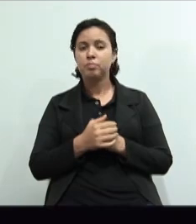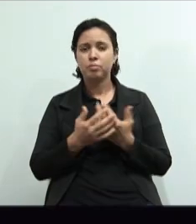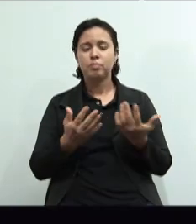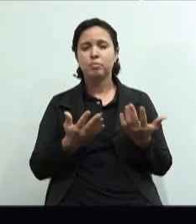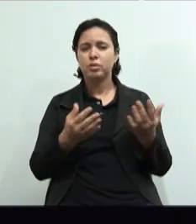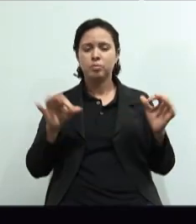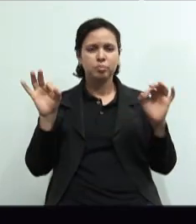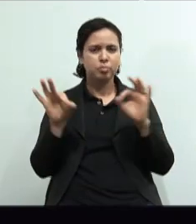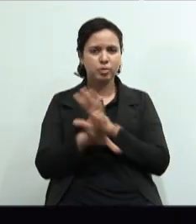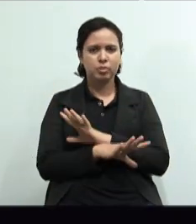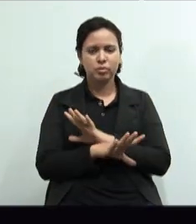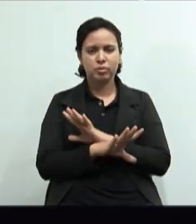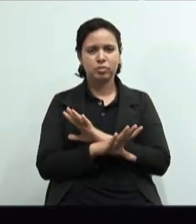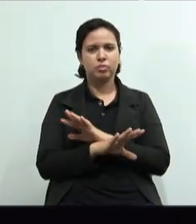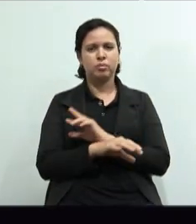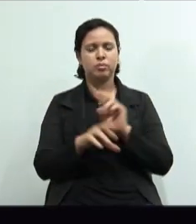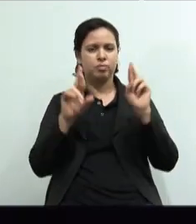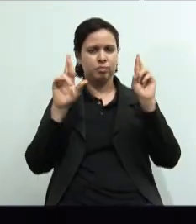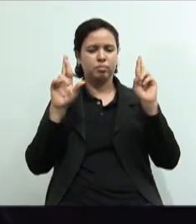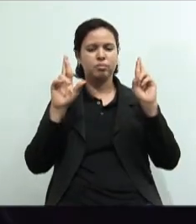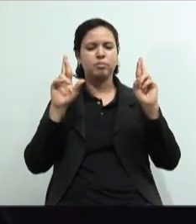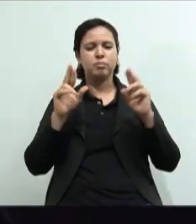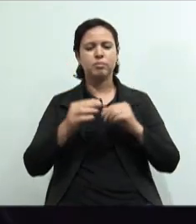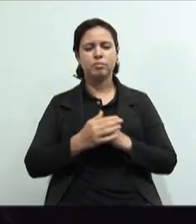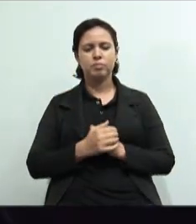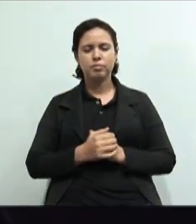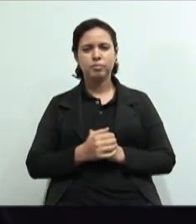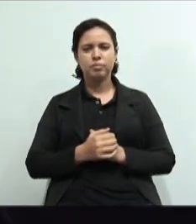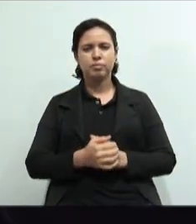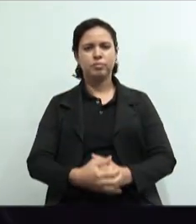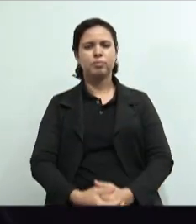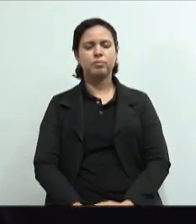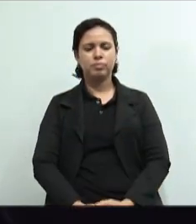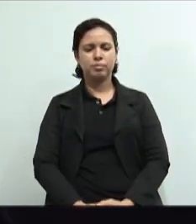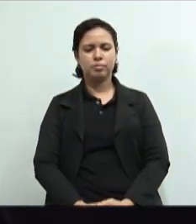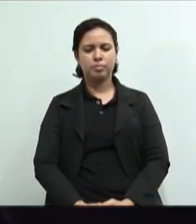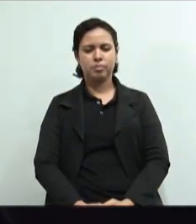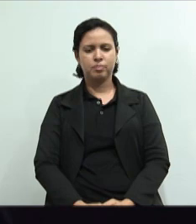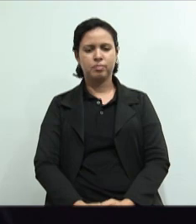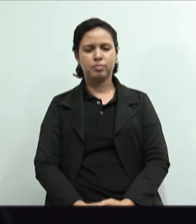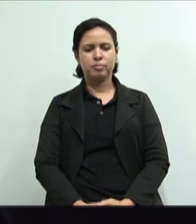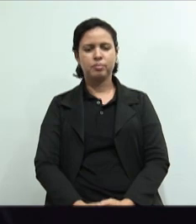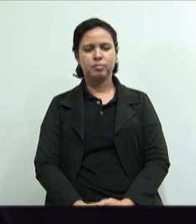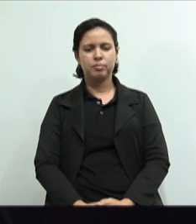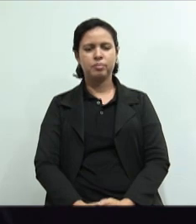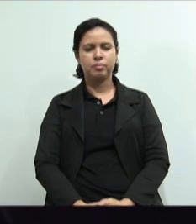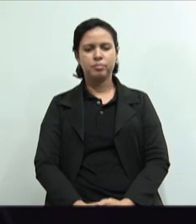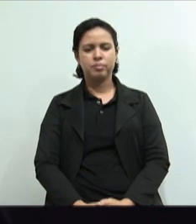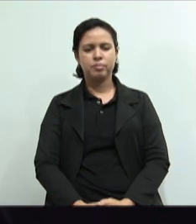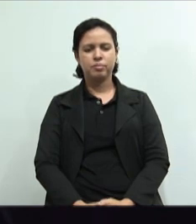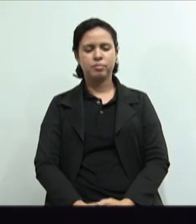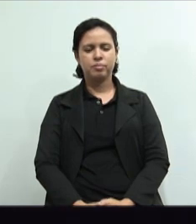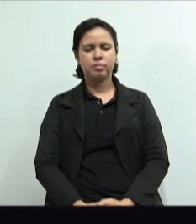Pronto. Até que enfim. Voltou. Bosnick International Pictures presents.